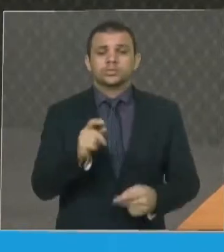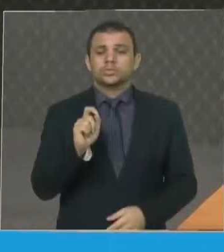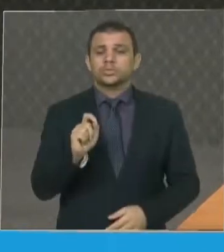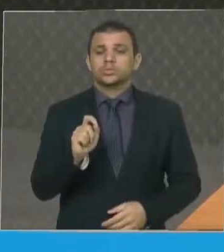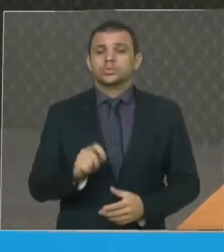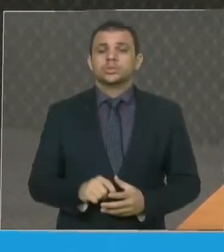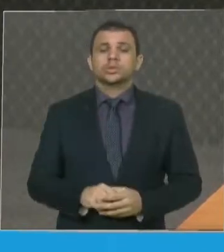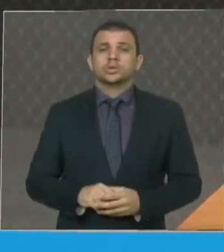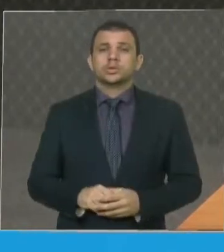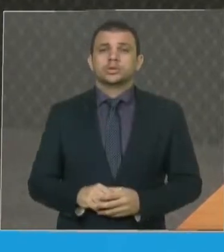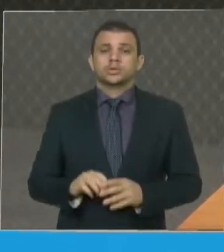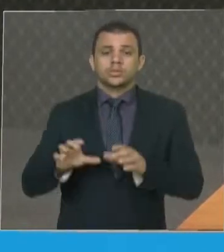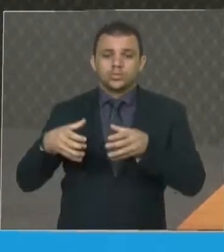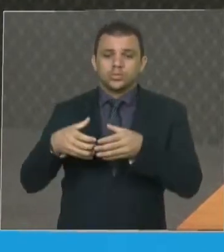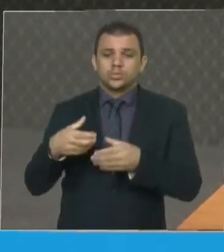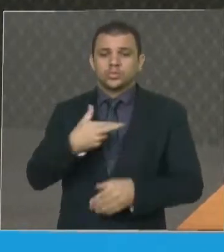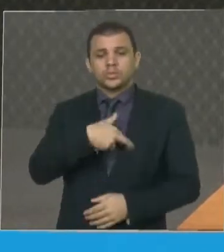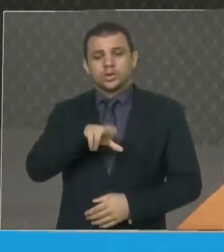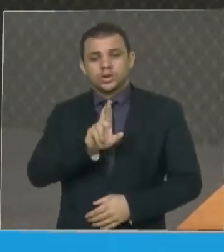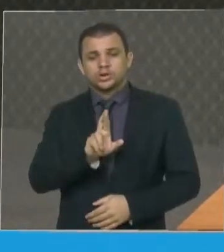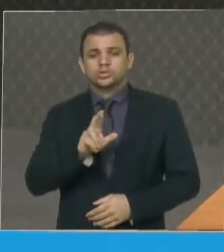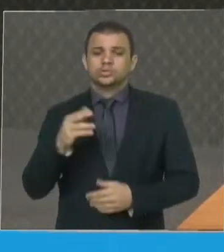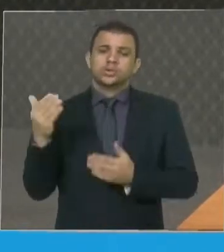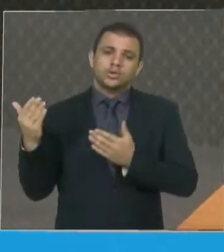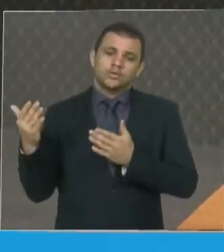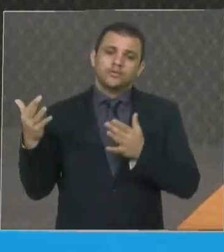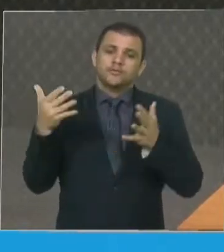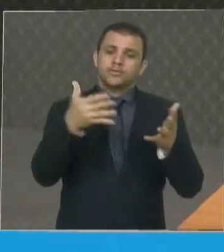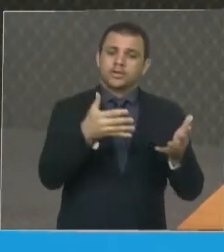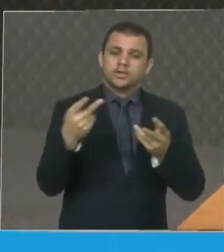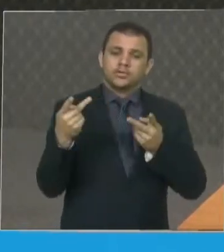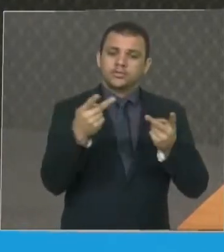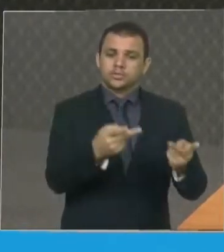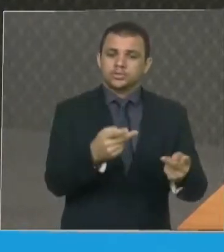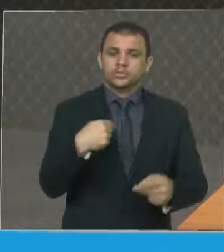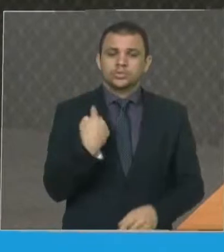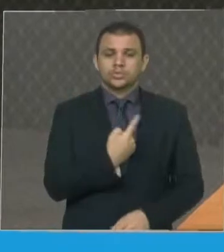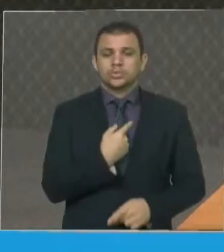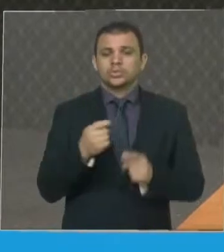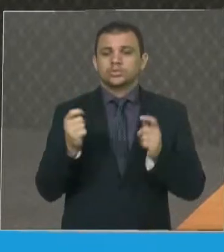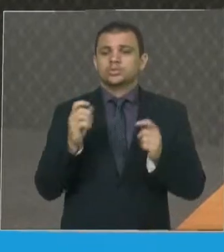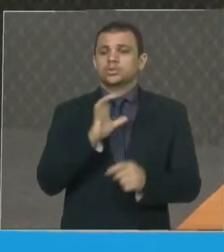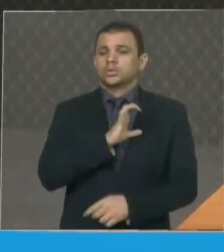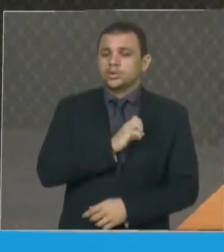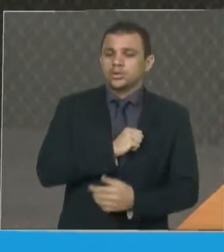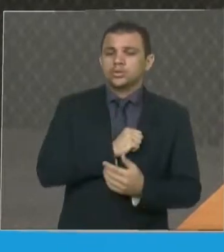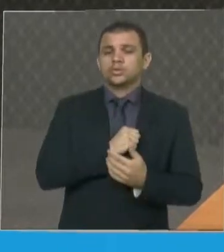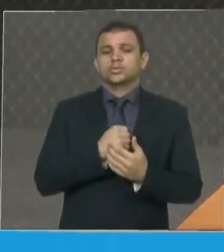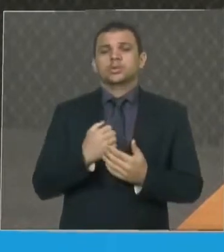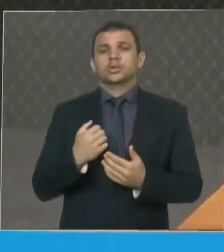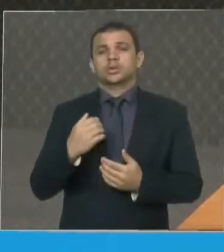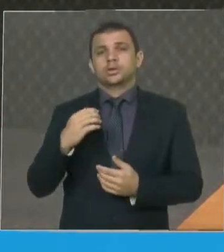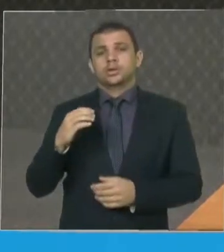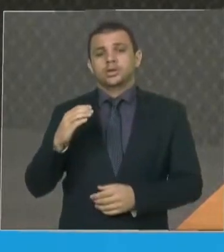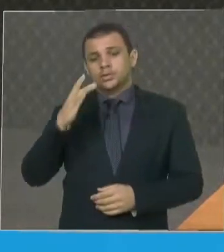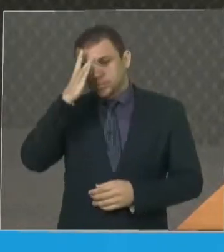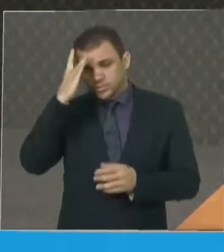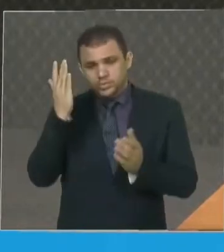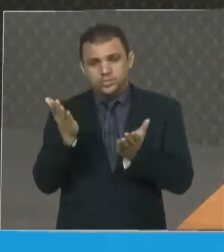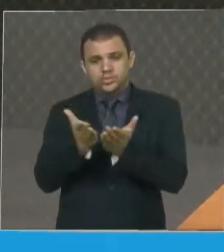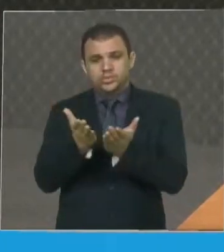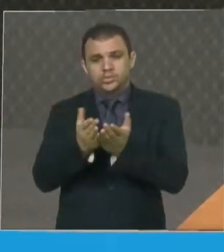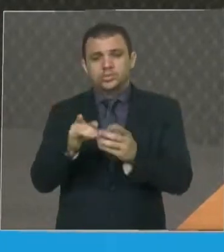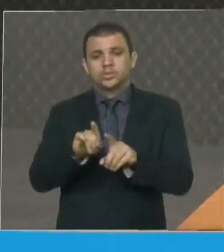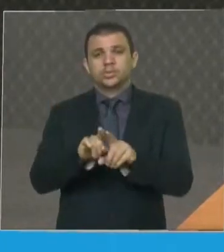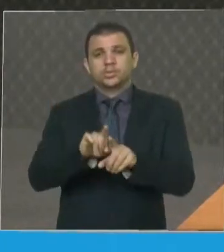caronas religiosas, que está muito importante, nós amamos muito os evangélicos, os católicos que vêm para orar, para